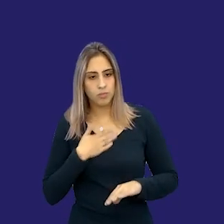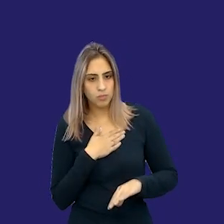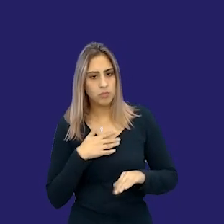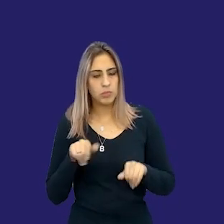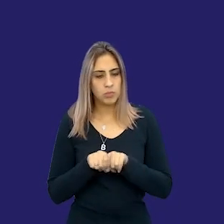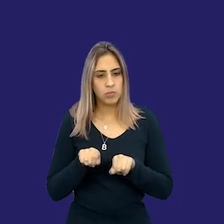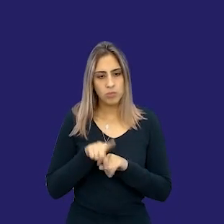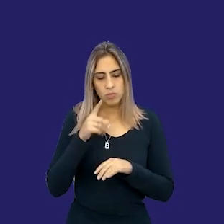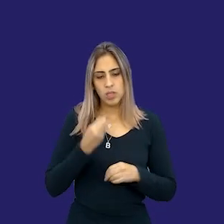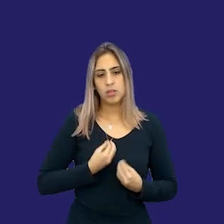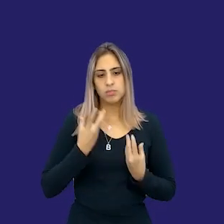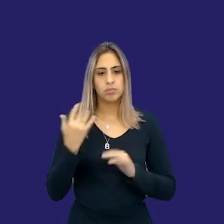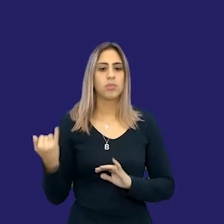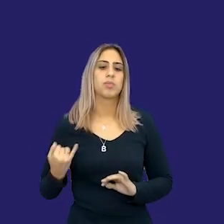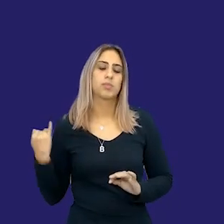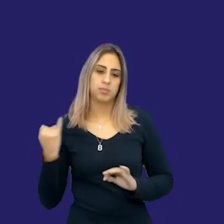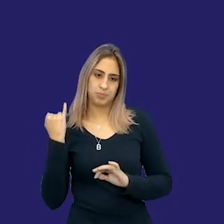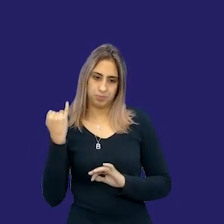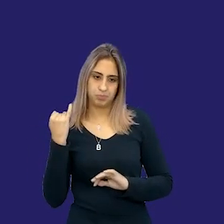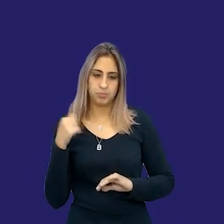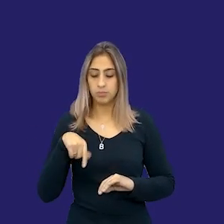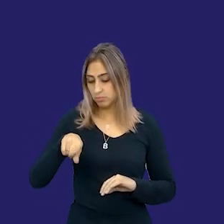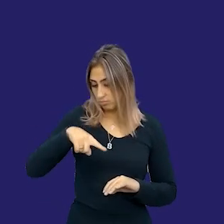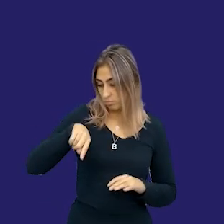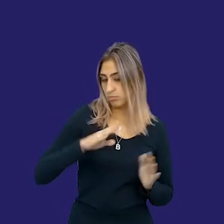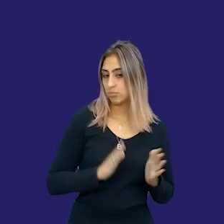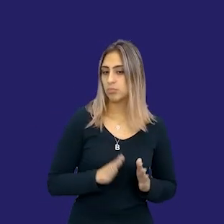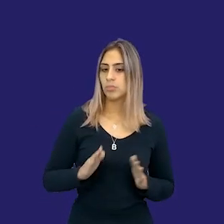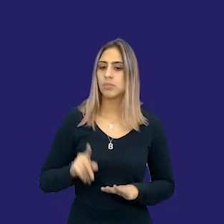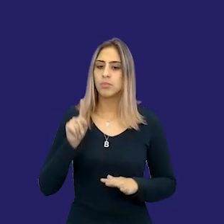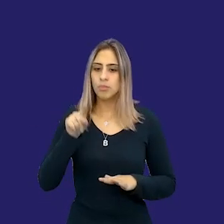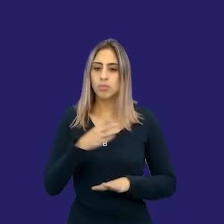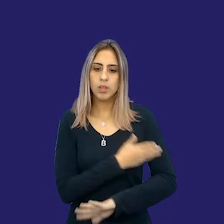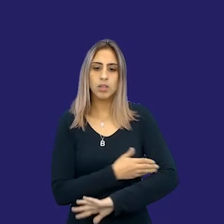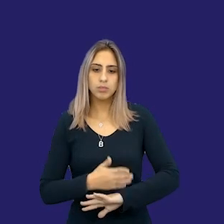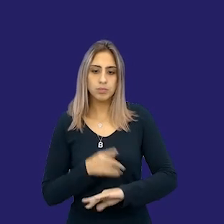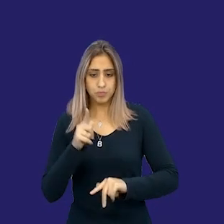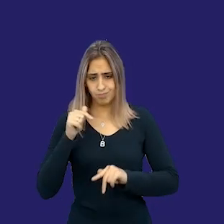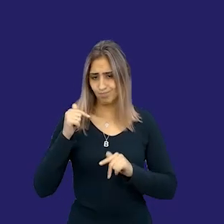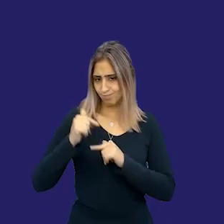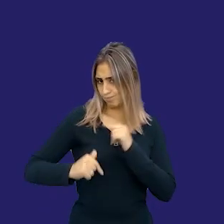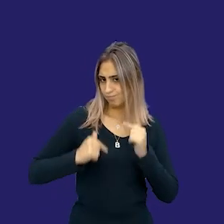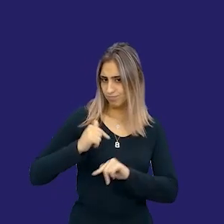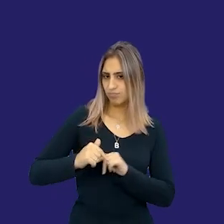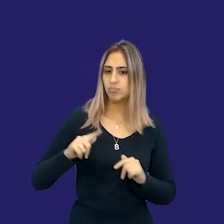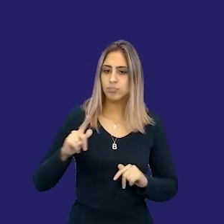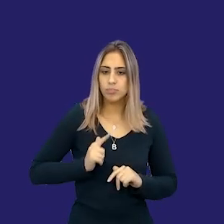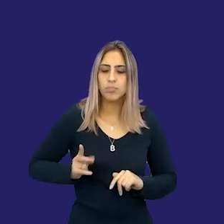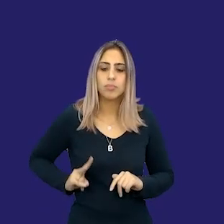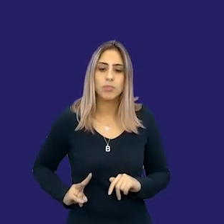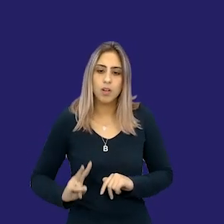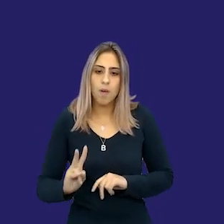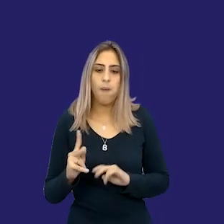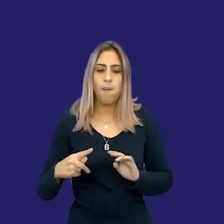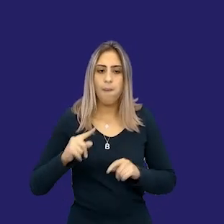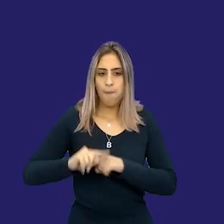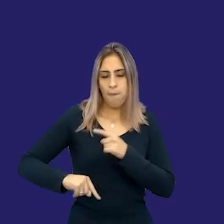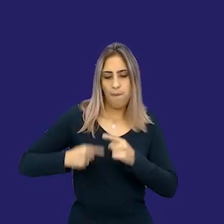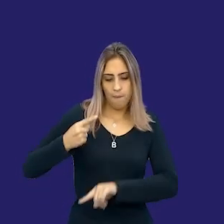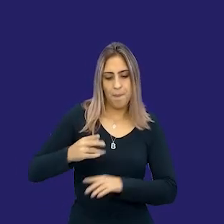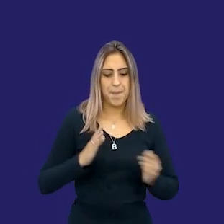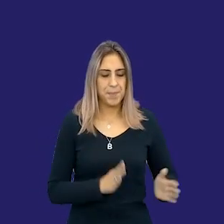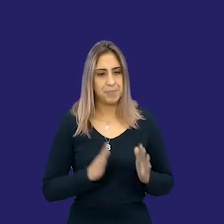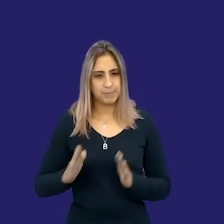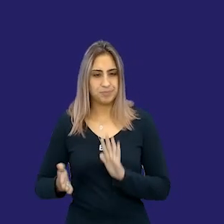uma informação importante. Essa sequência é o início de um trabalho que terá continuidade na próxima